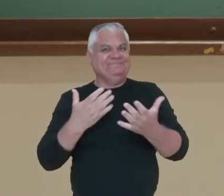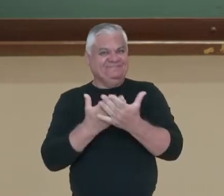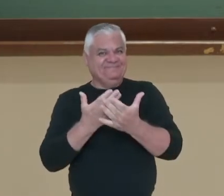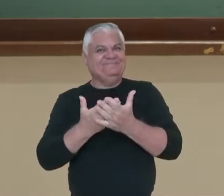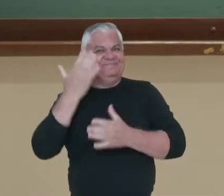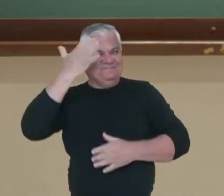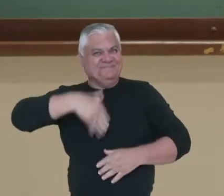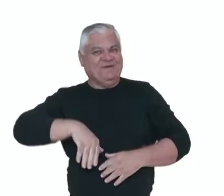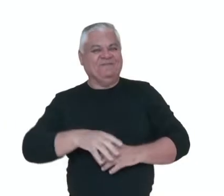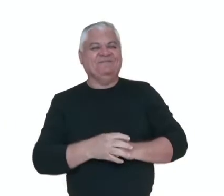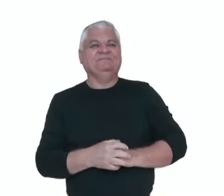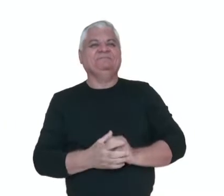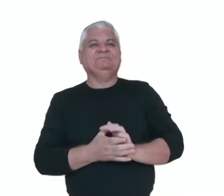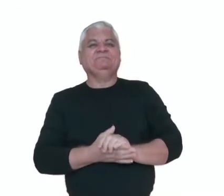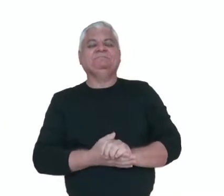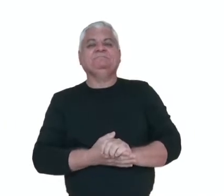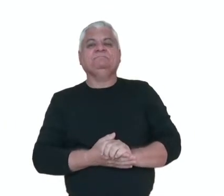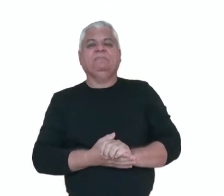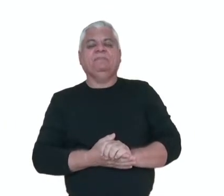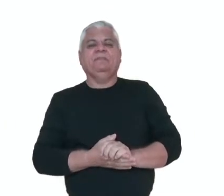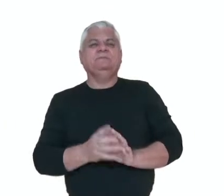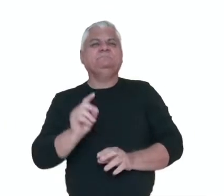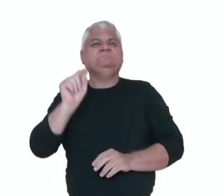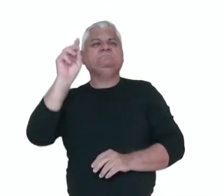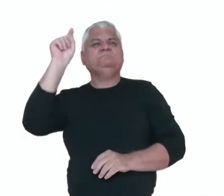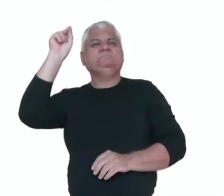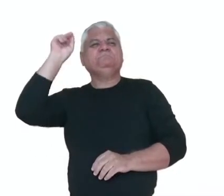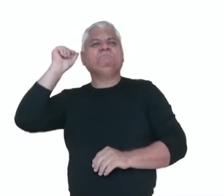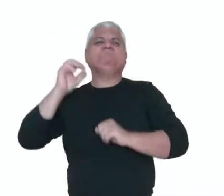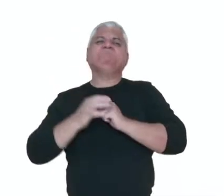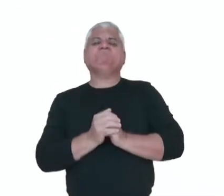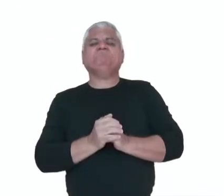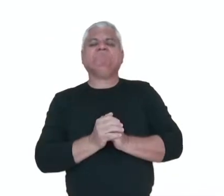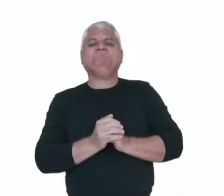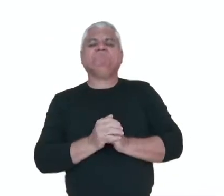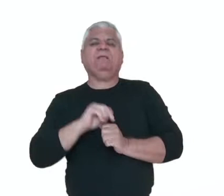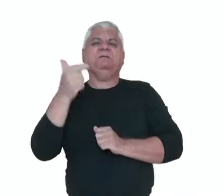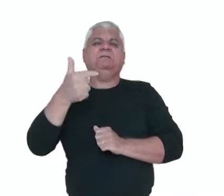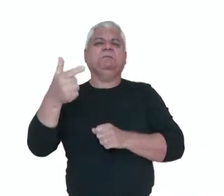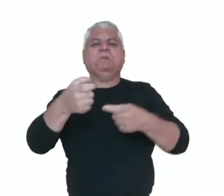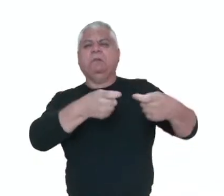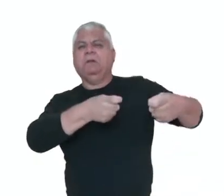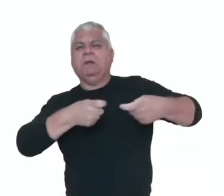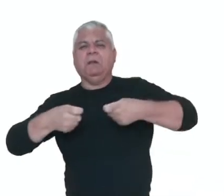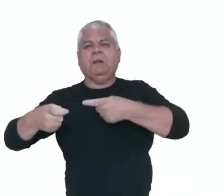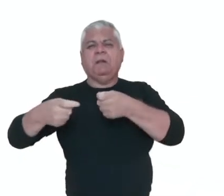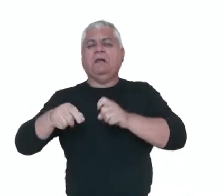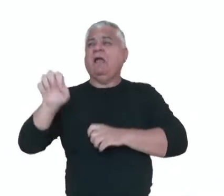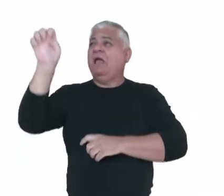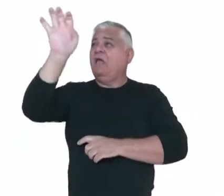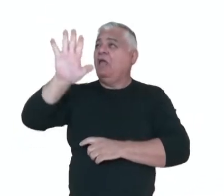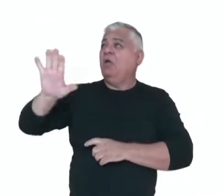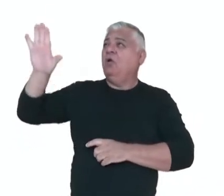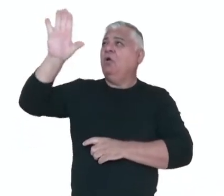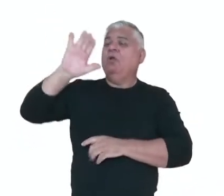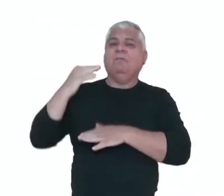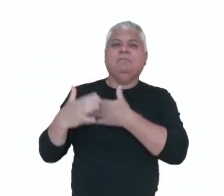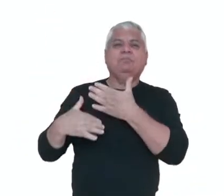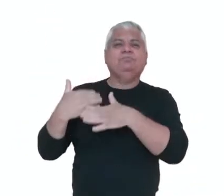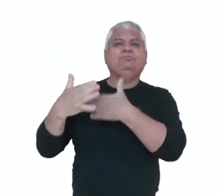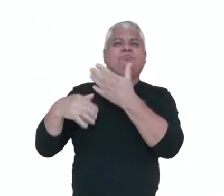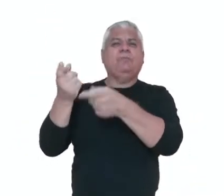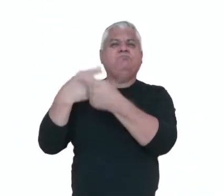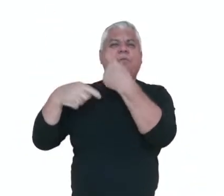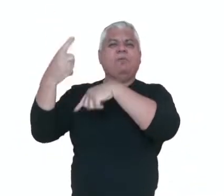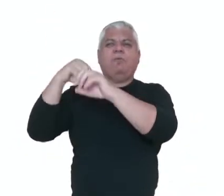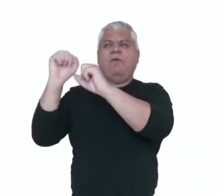frente. Então, durante a Belle Époque, período de paz, pós-guerra franco-prussiana, a Europa está vivendo os primeiros passos da Revolução Industrial,